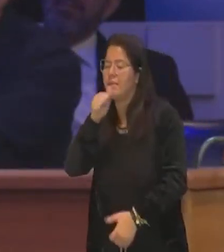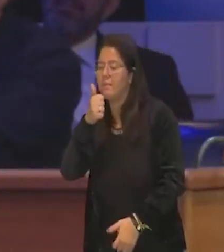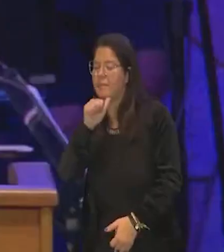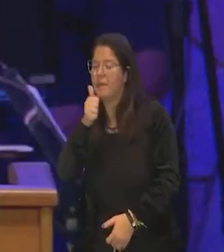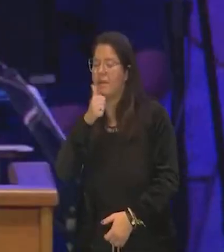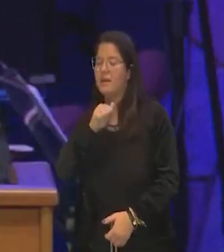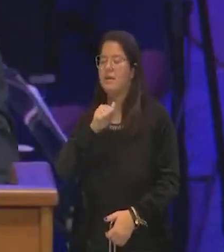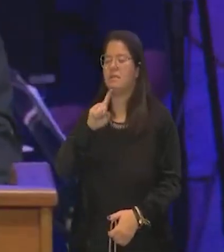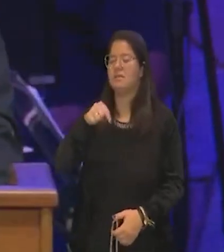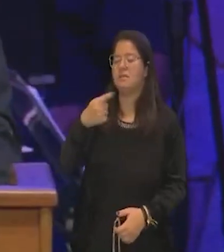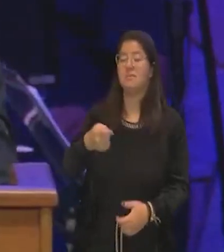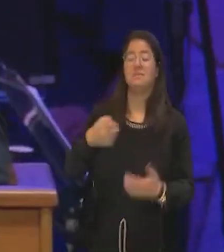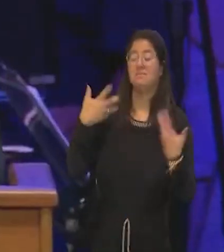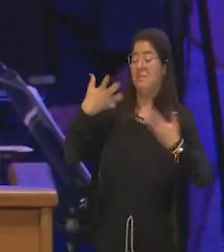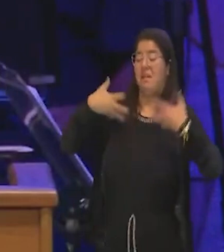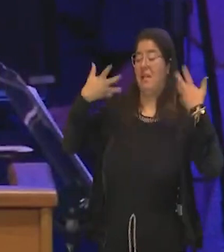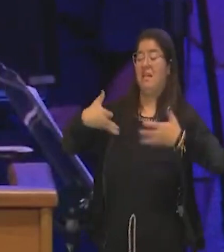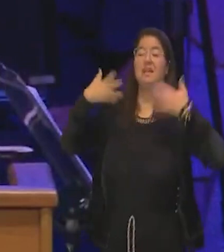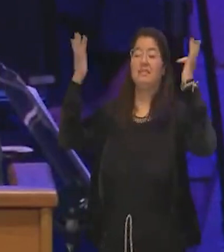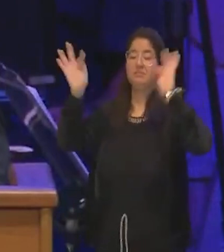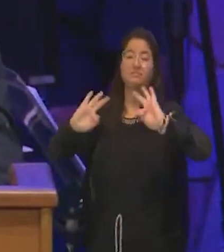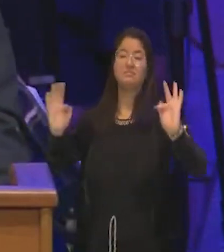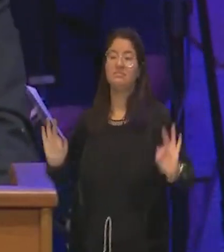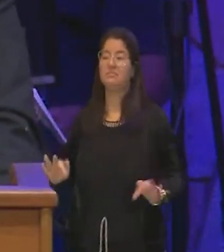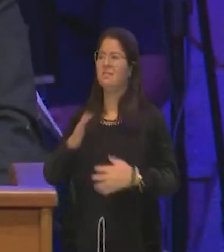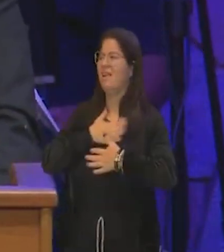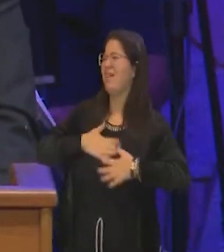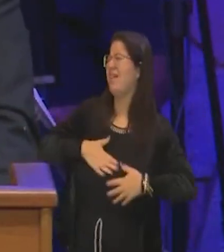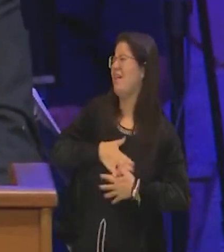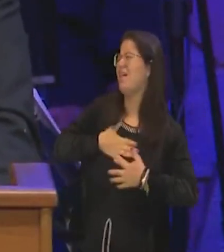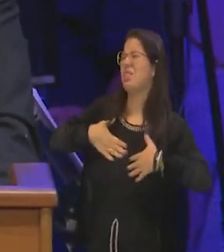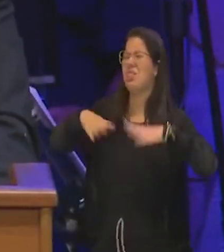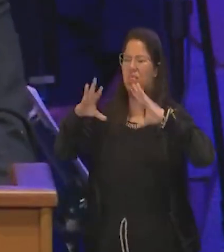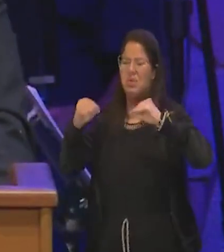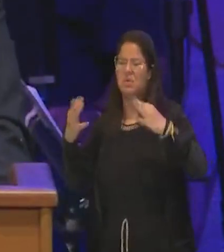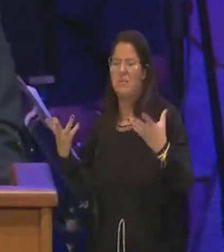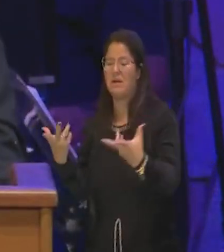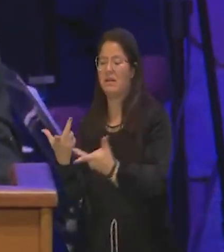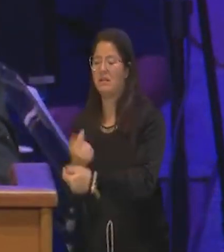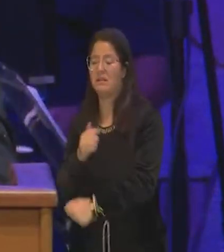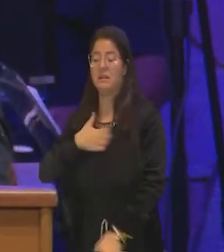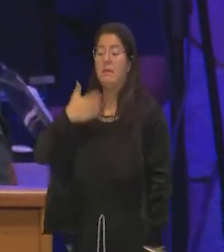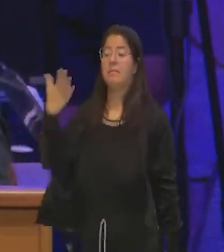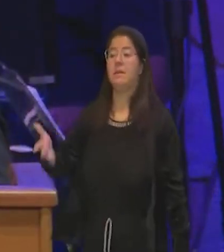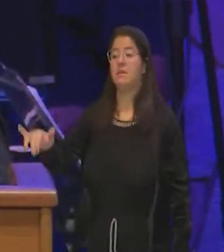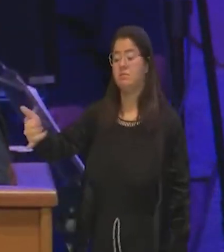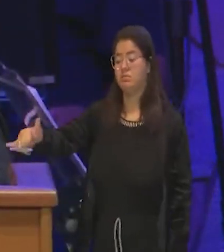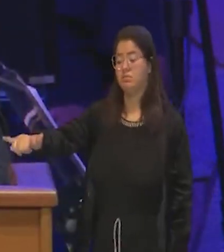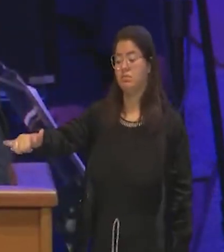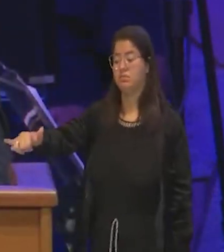então a ficar muito feliz, muito alegre, muito agradável, uma noite maravilhosa, e de repente o telefone toca.